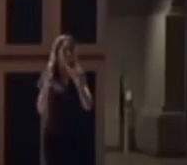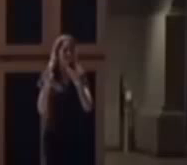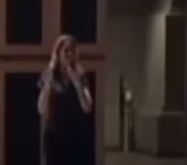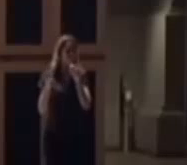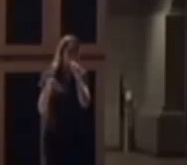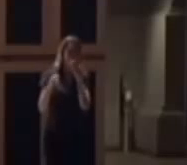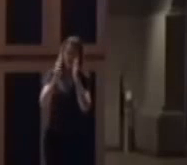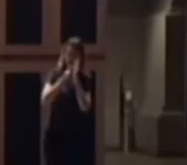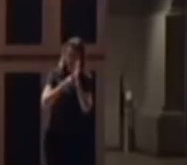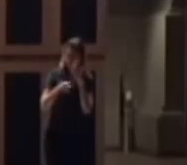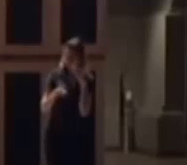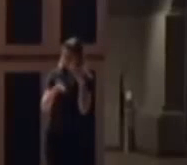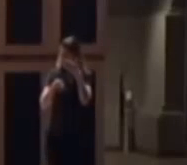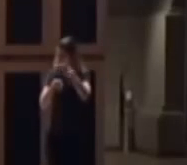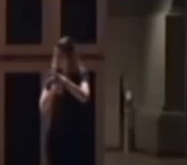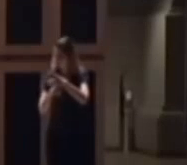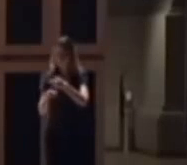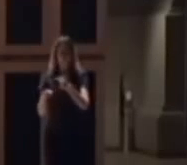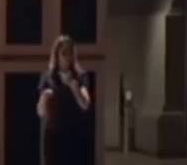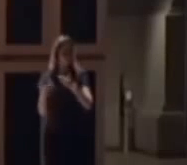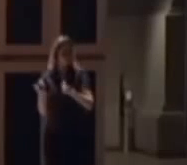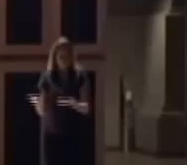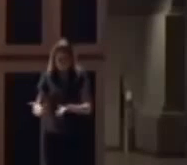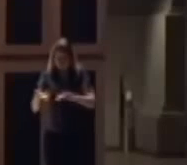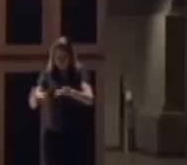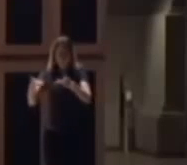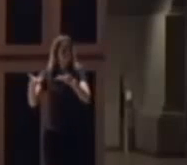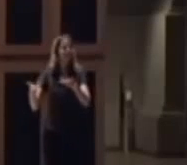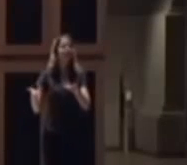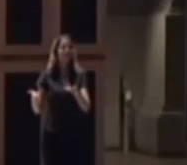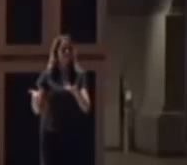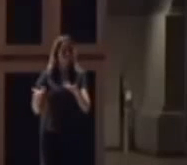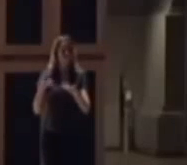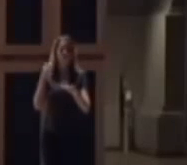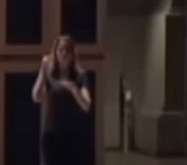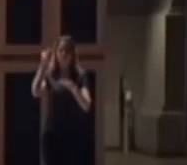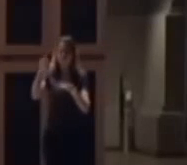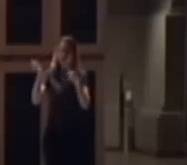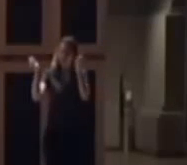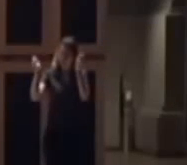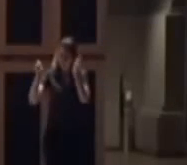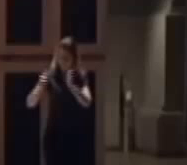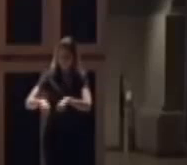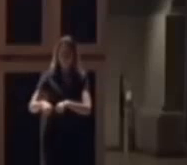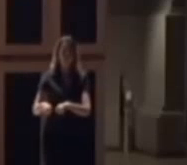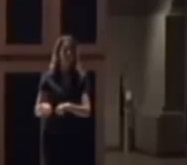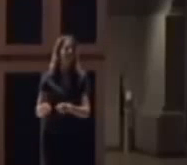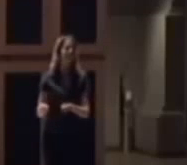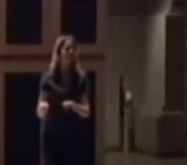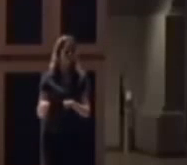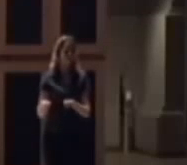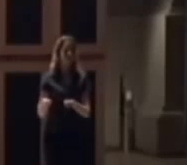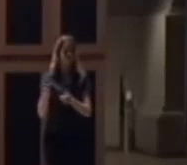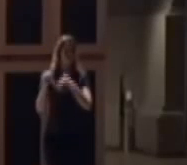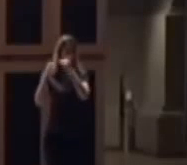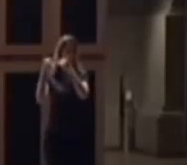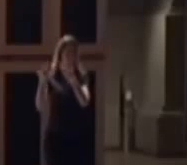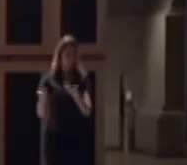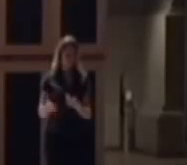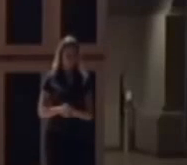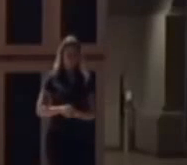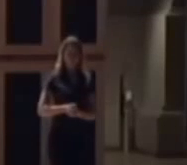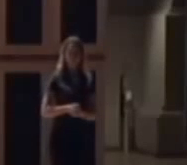o desenvolvimento da autoestima, do protagonismo juvenil, da capacidade realmente de execução. Pode passar, por